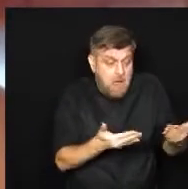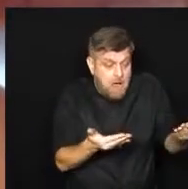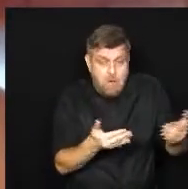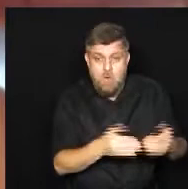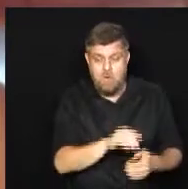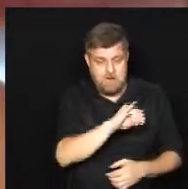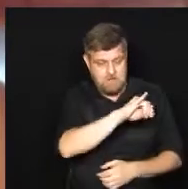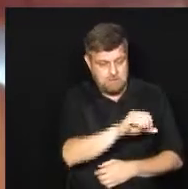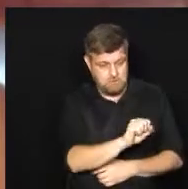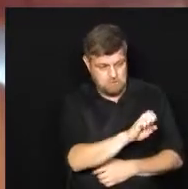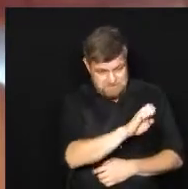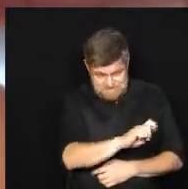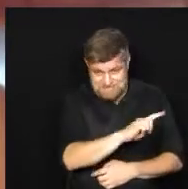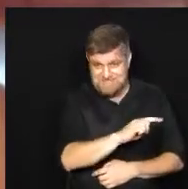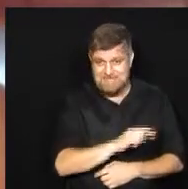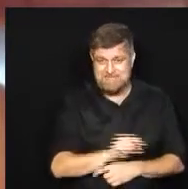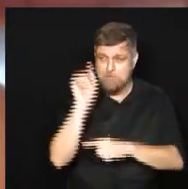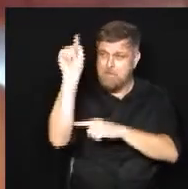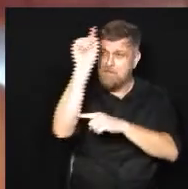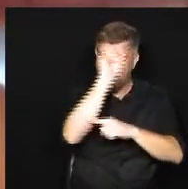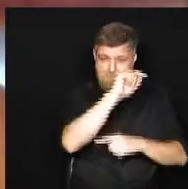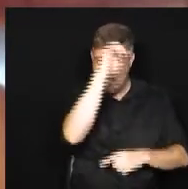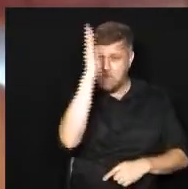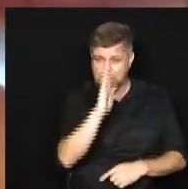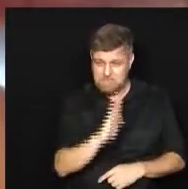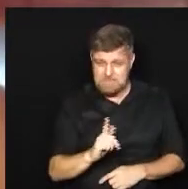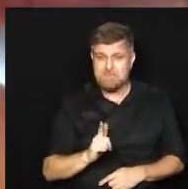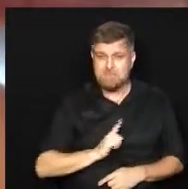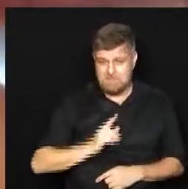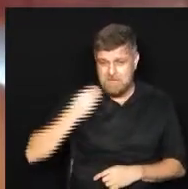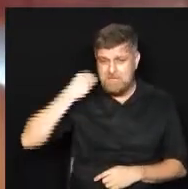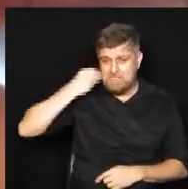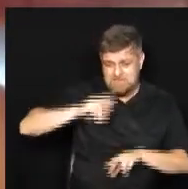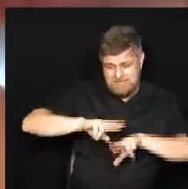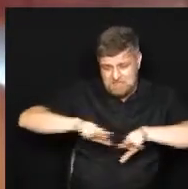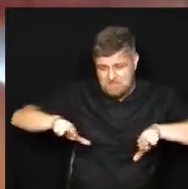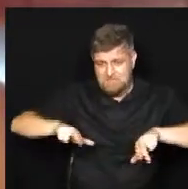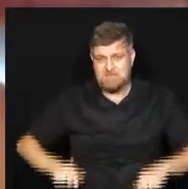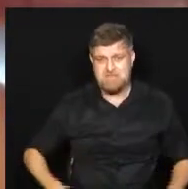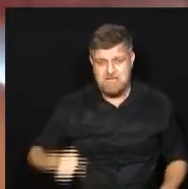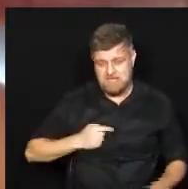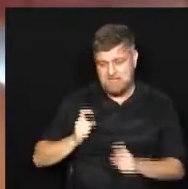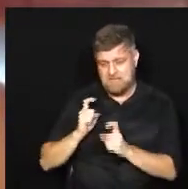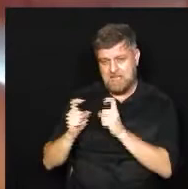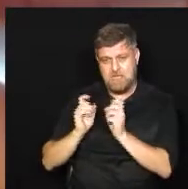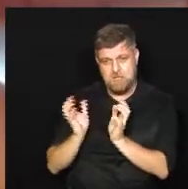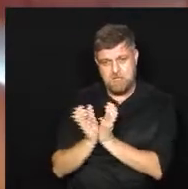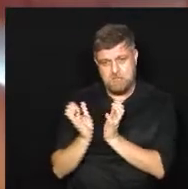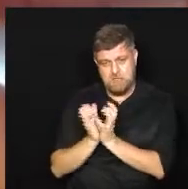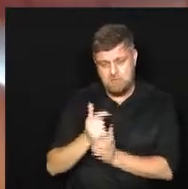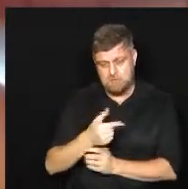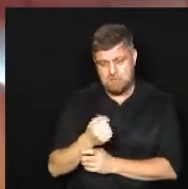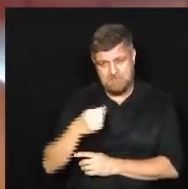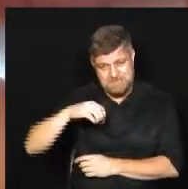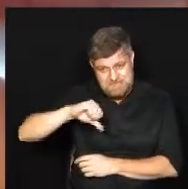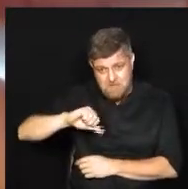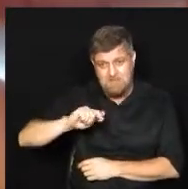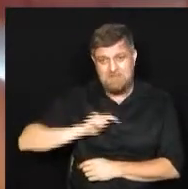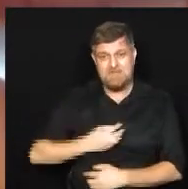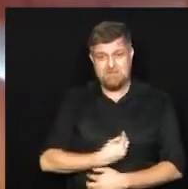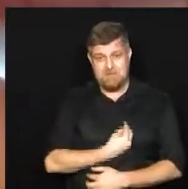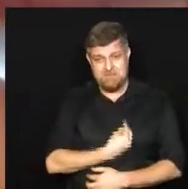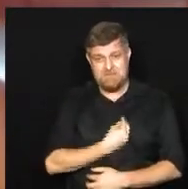pelo Brasil. Nós recebemos em uma reunião da Comissão da Mulher, também em 2019, tivemos a participação